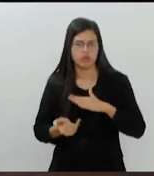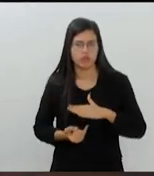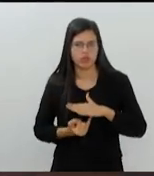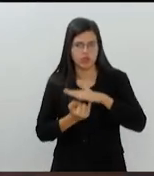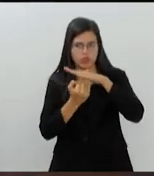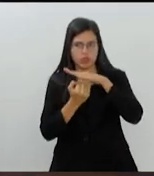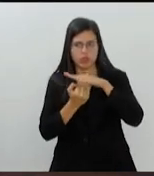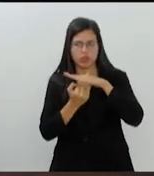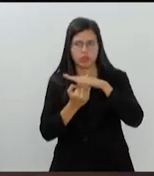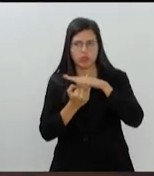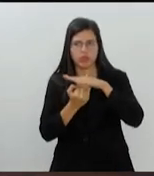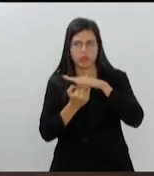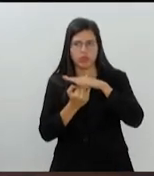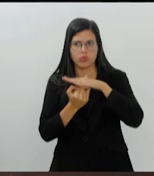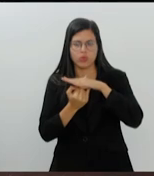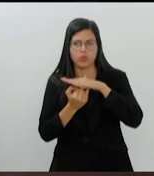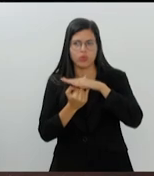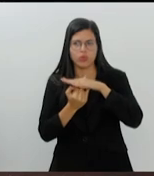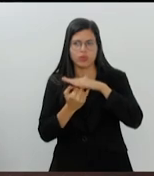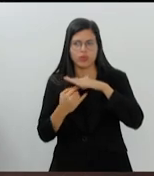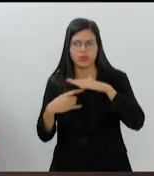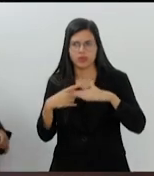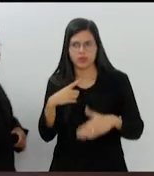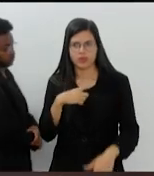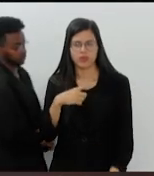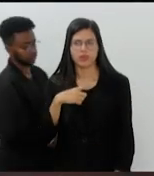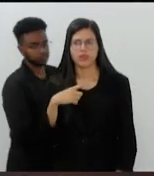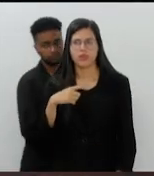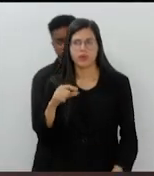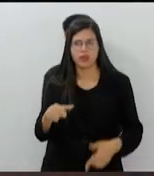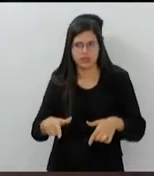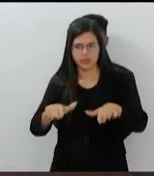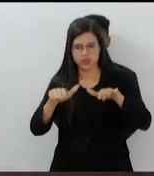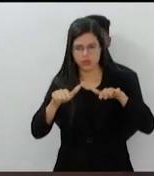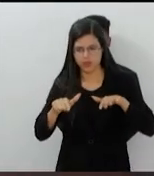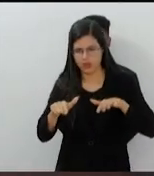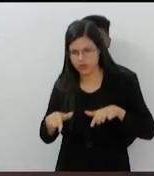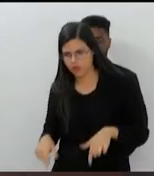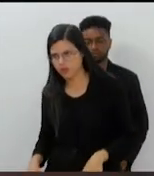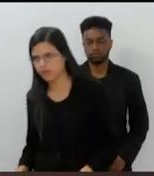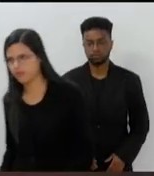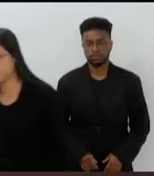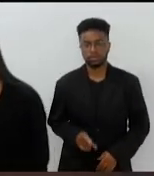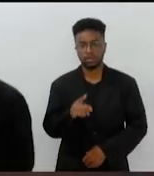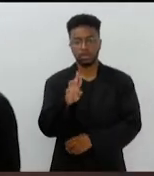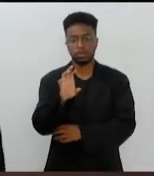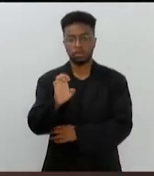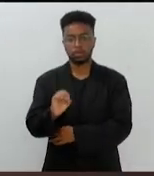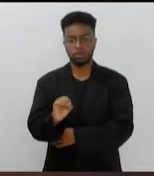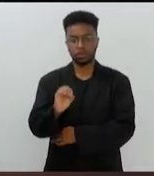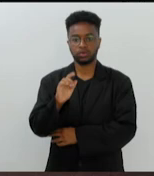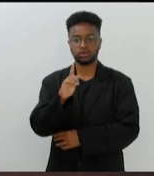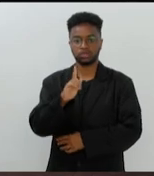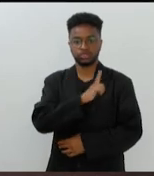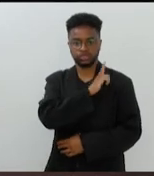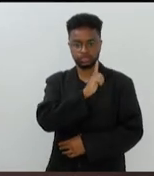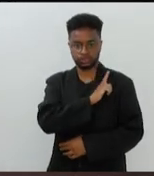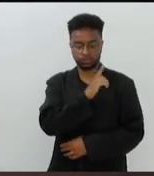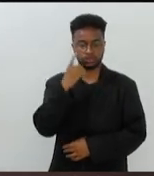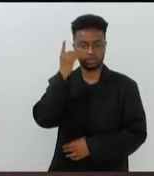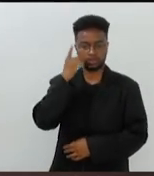receber, deputados e todos que me ouvem, a certificação pró-gestão, deputado Luiz Paulo.